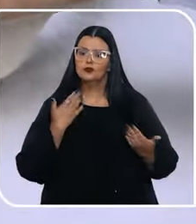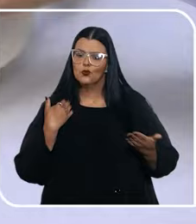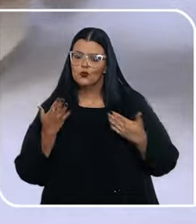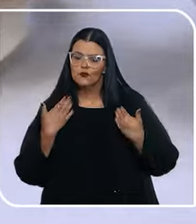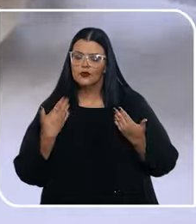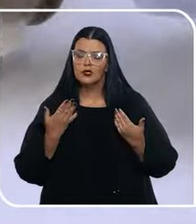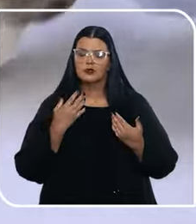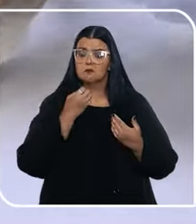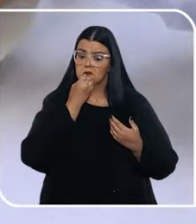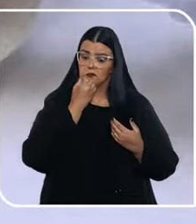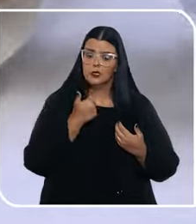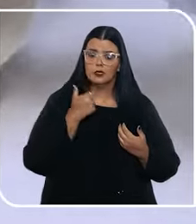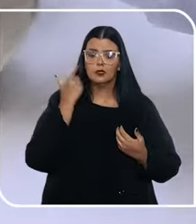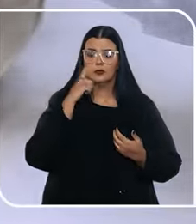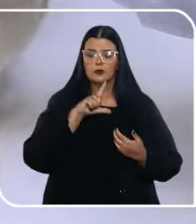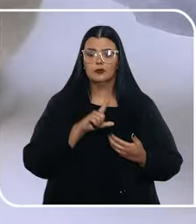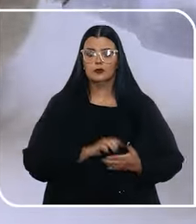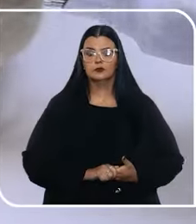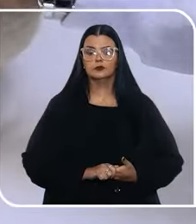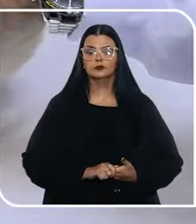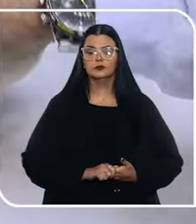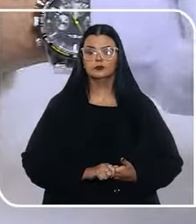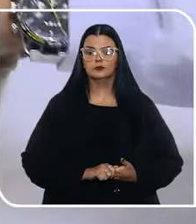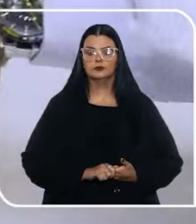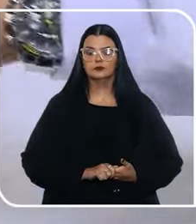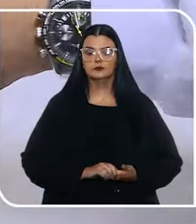com uma boa conversa funciona bem.